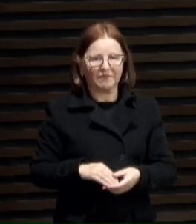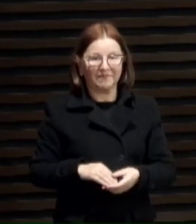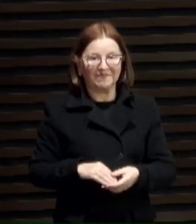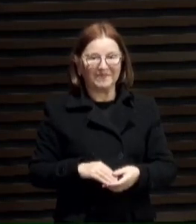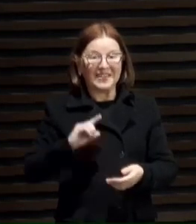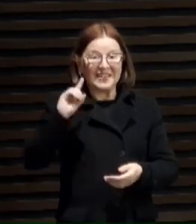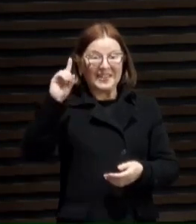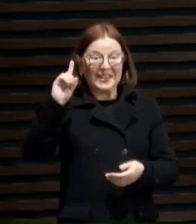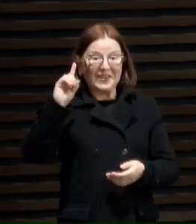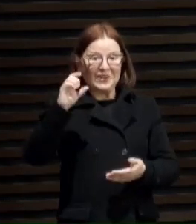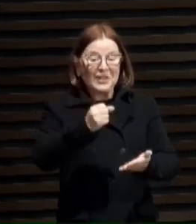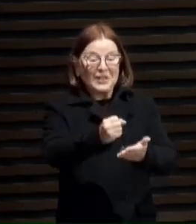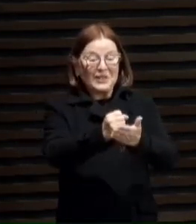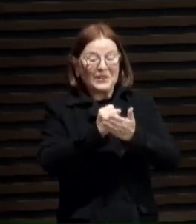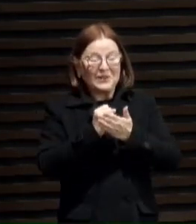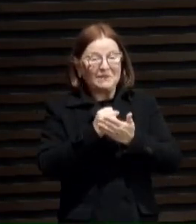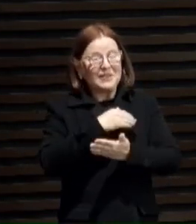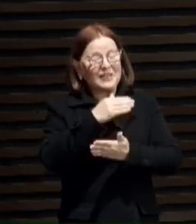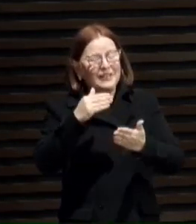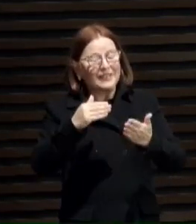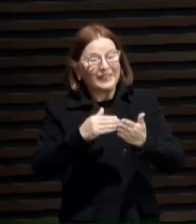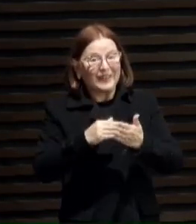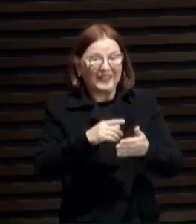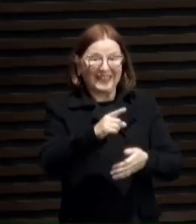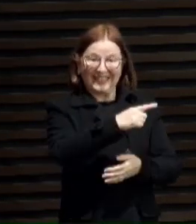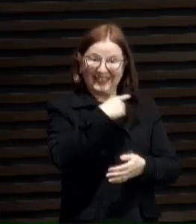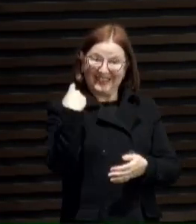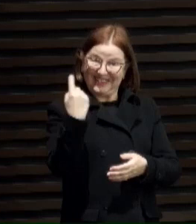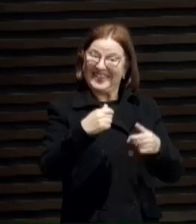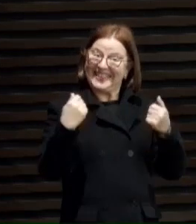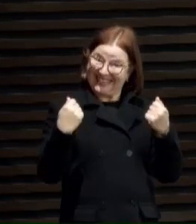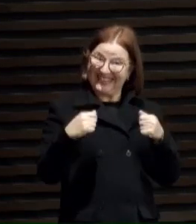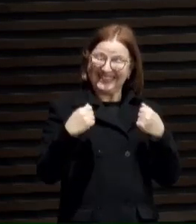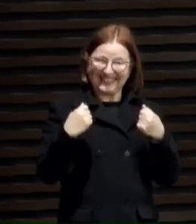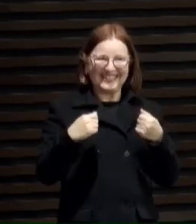Deus nos supre de todas as nossas necessidades.